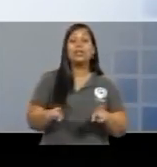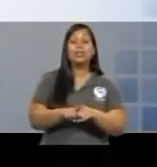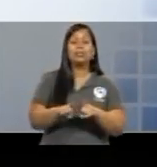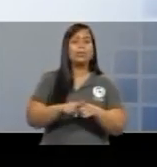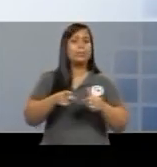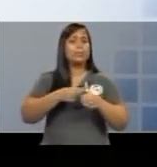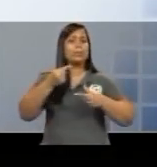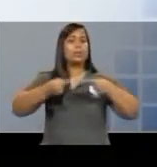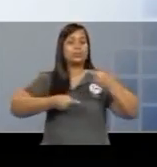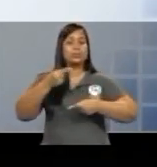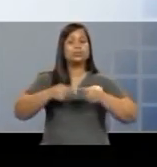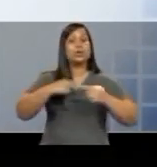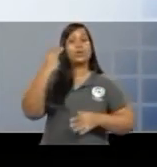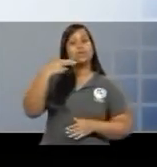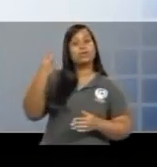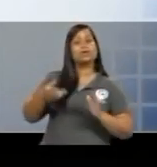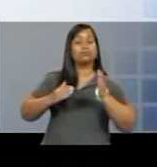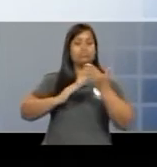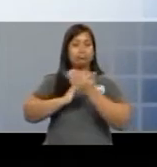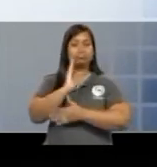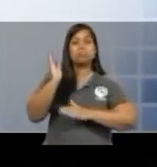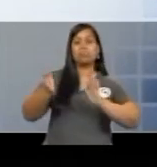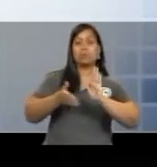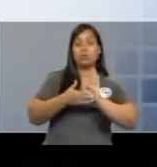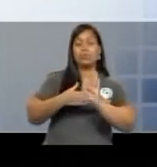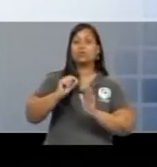primeira discussão, os vereadores aprovaram